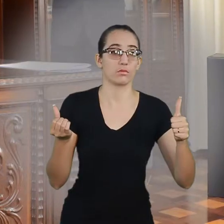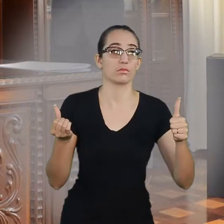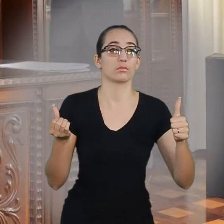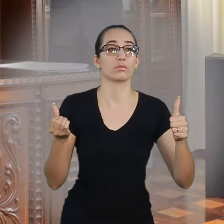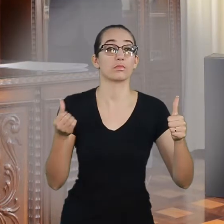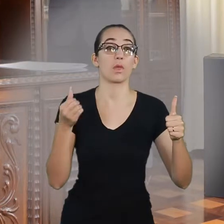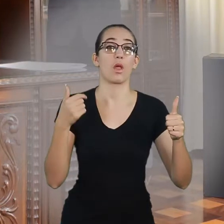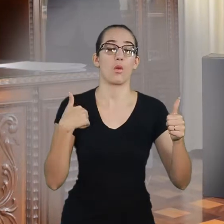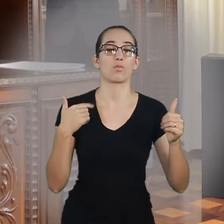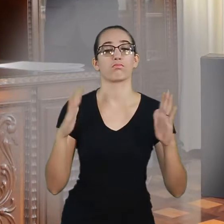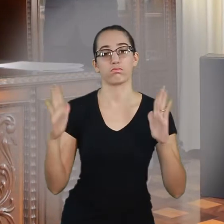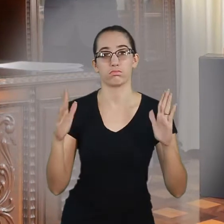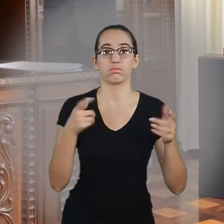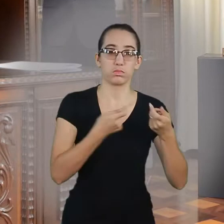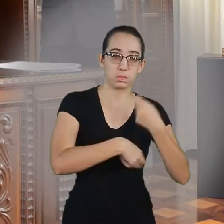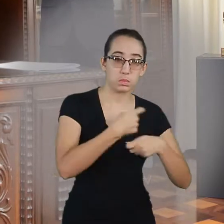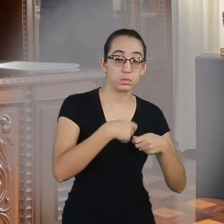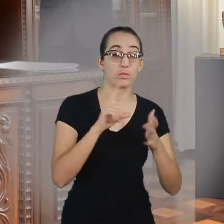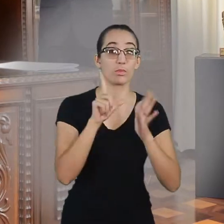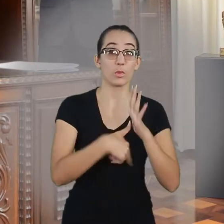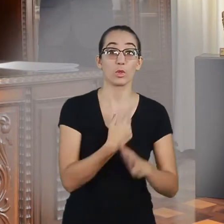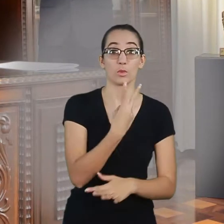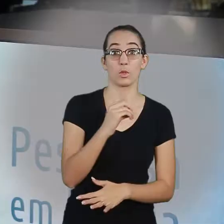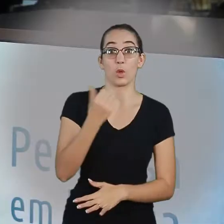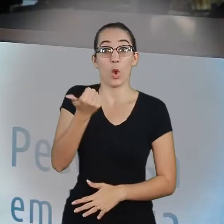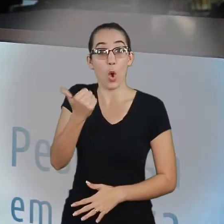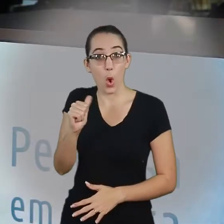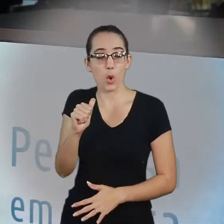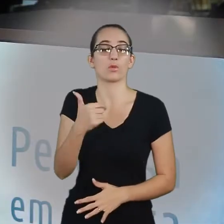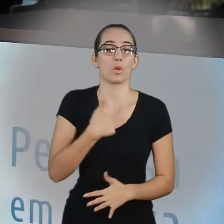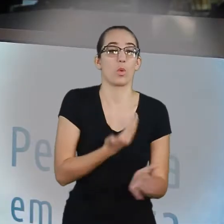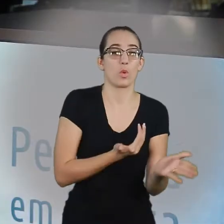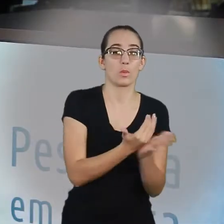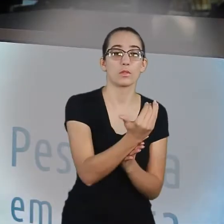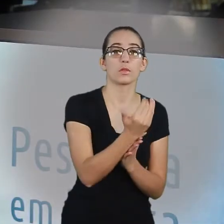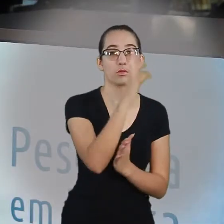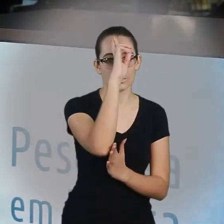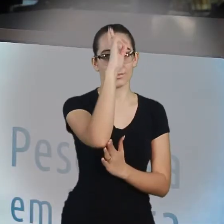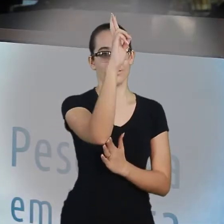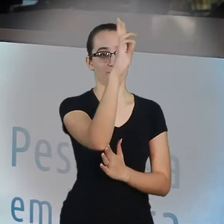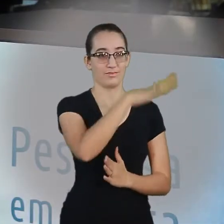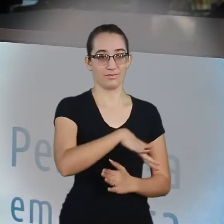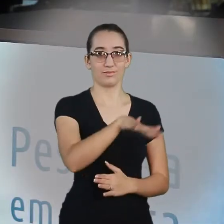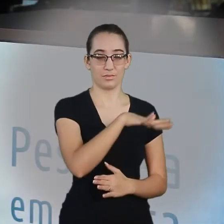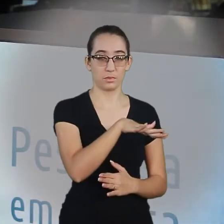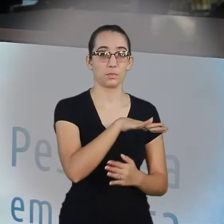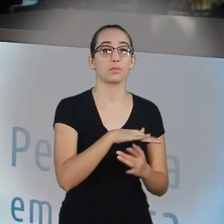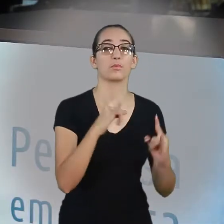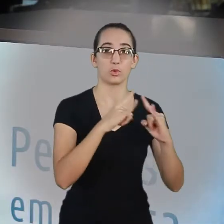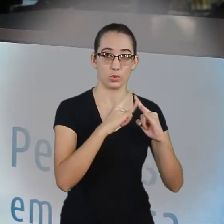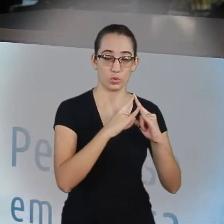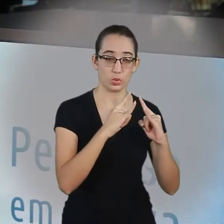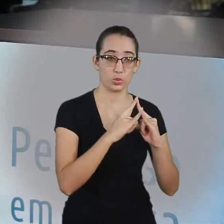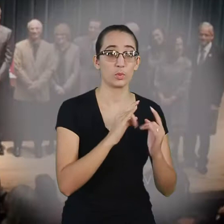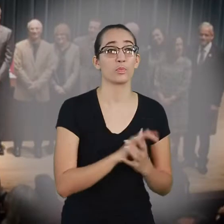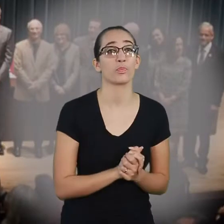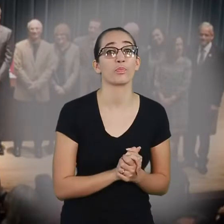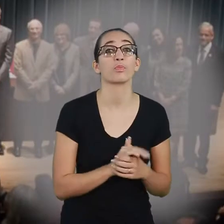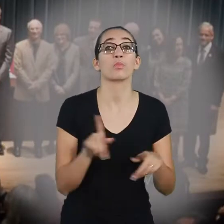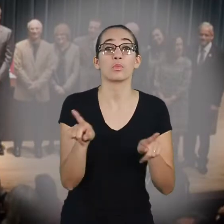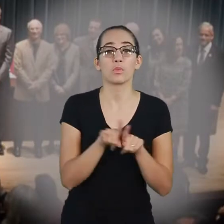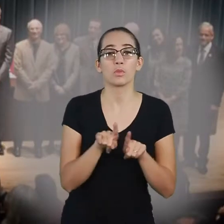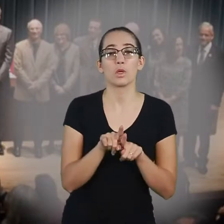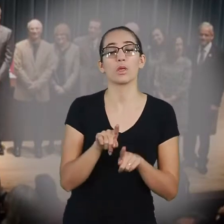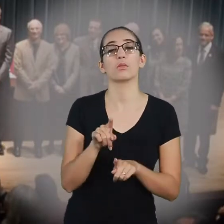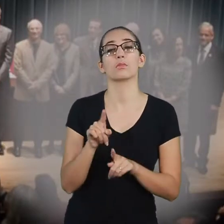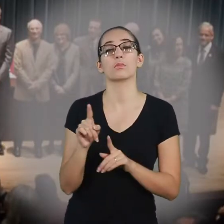de Informática. E em 2016 o professor Rui Opperman e a professora Jane Tutiquian